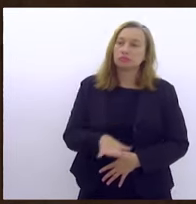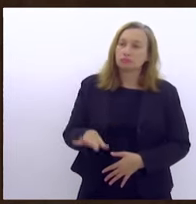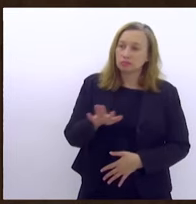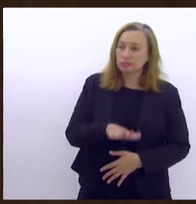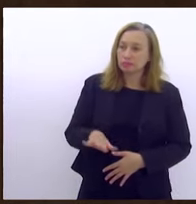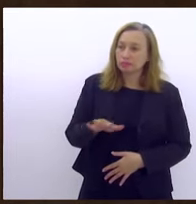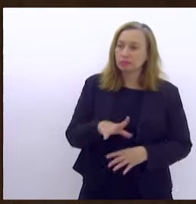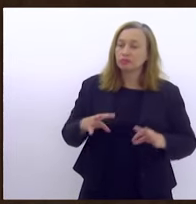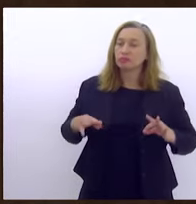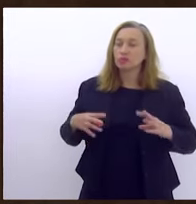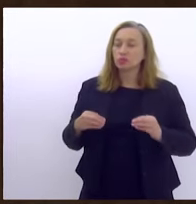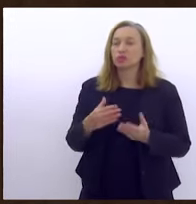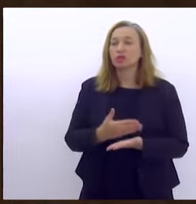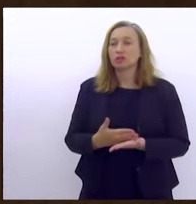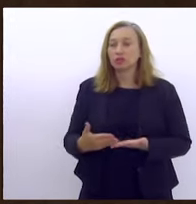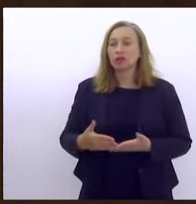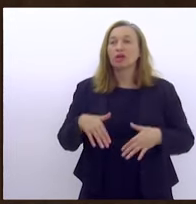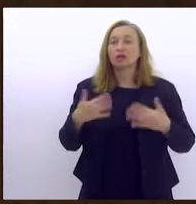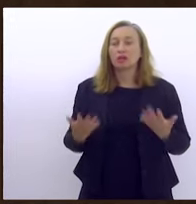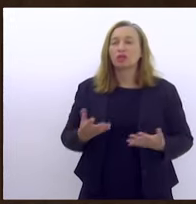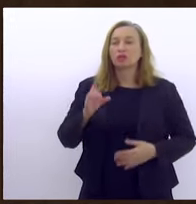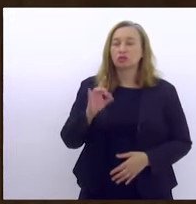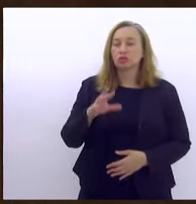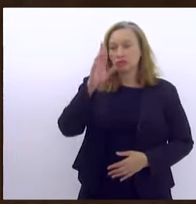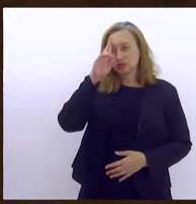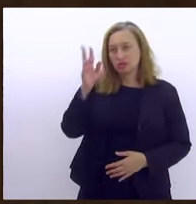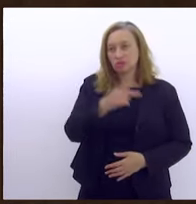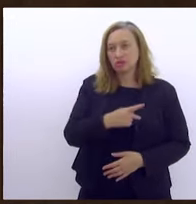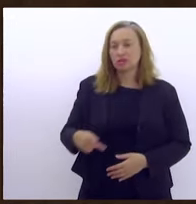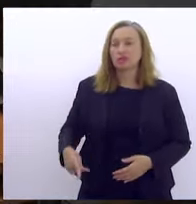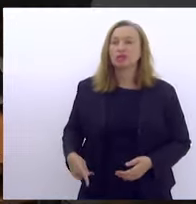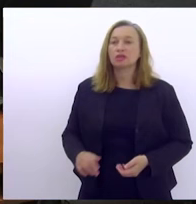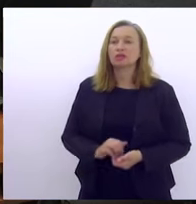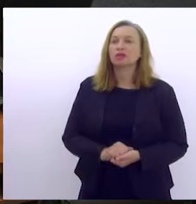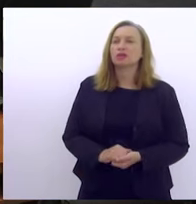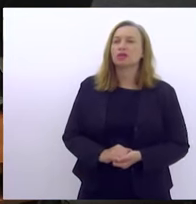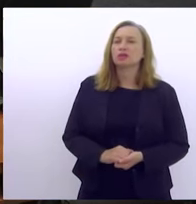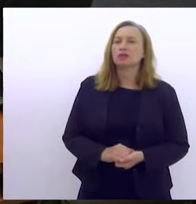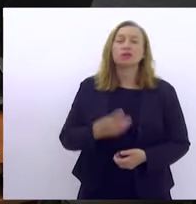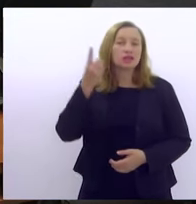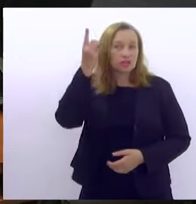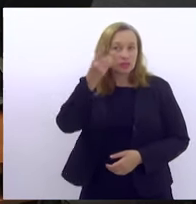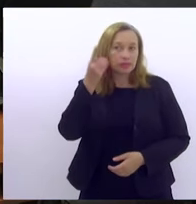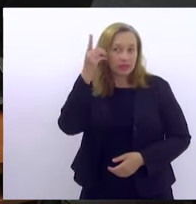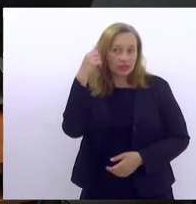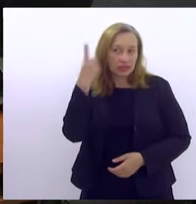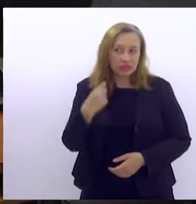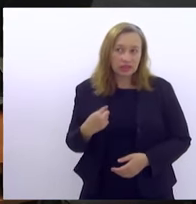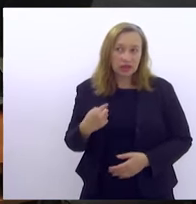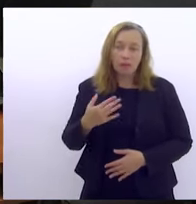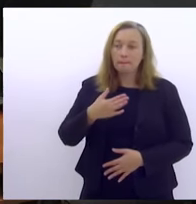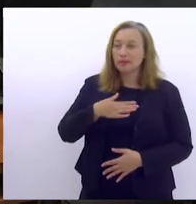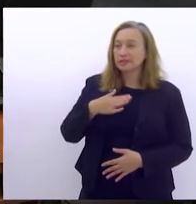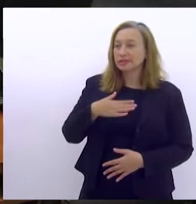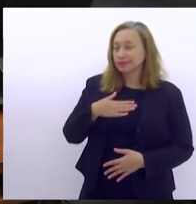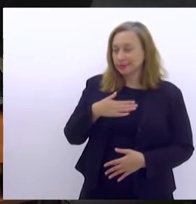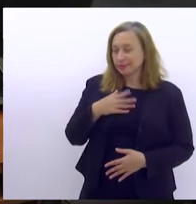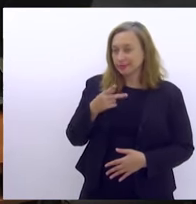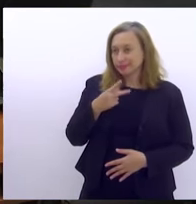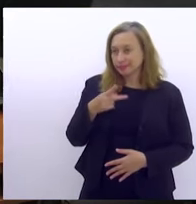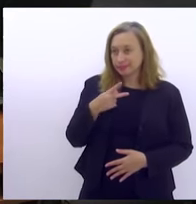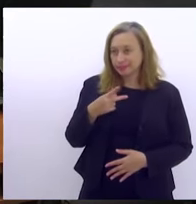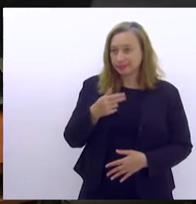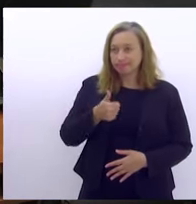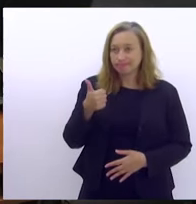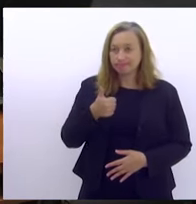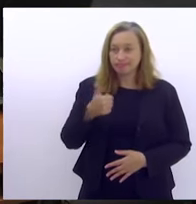que tudo tem que começar. Então, é só isso, senhora presidente. Deputada Dani. Aqui, para me inscrever,